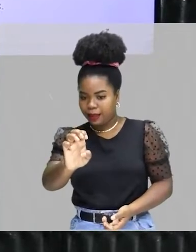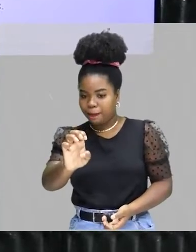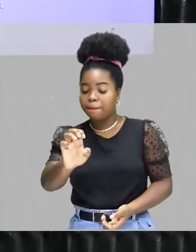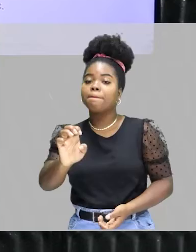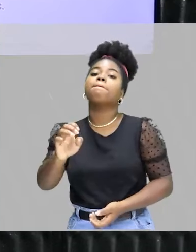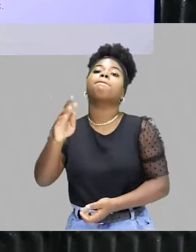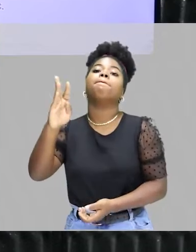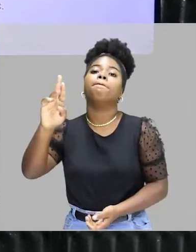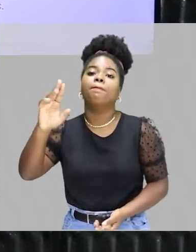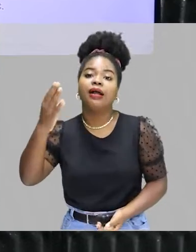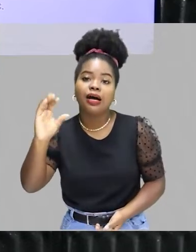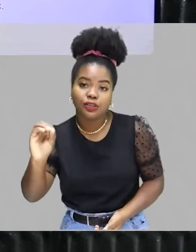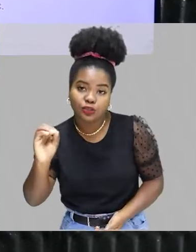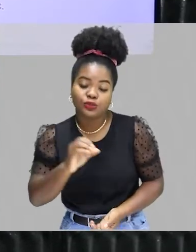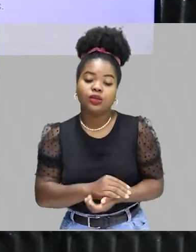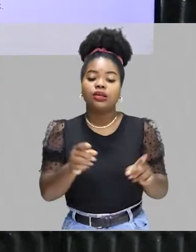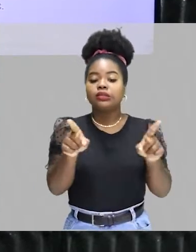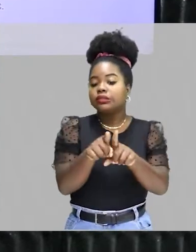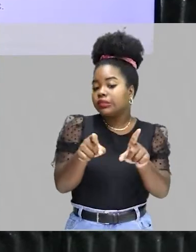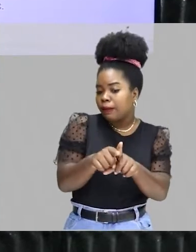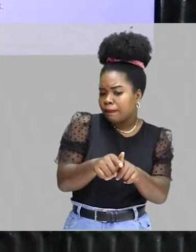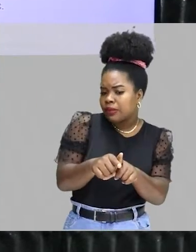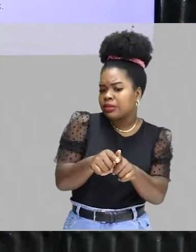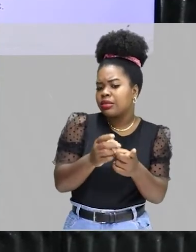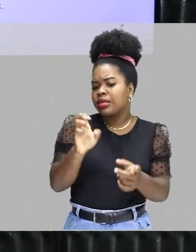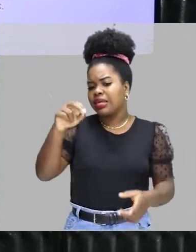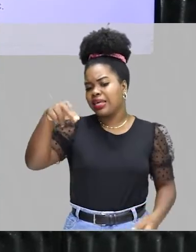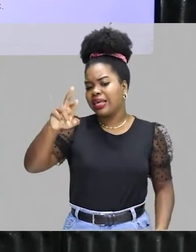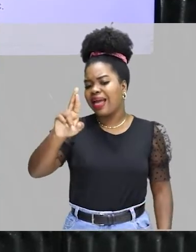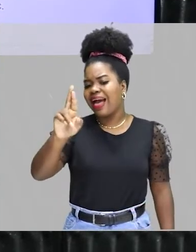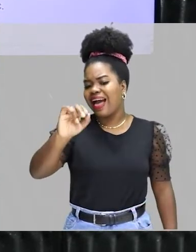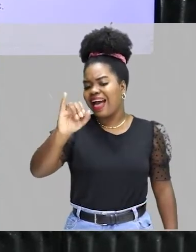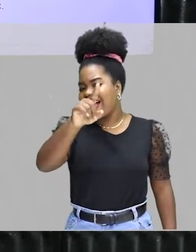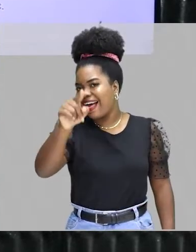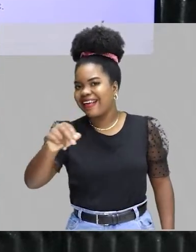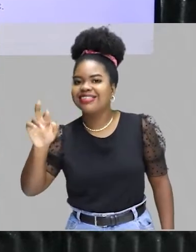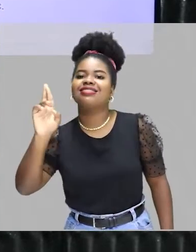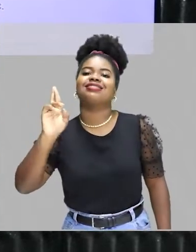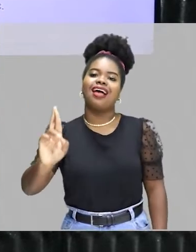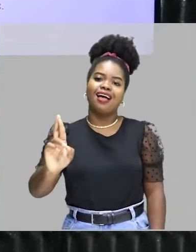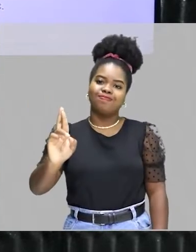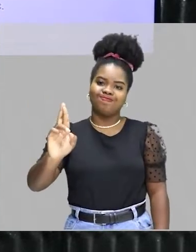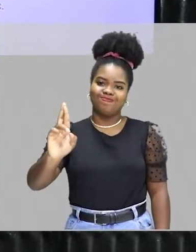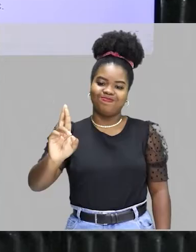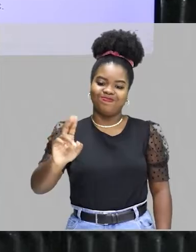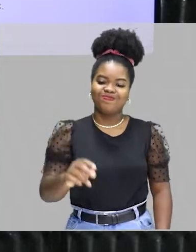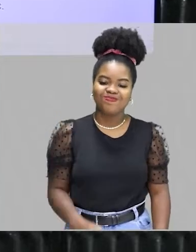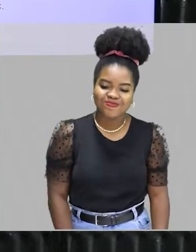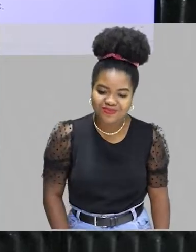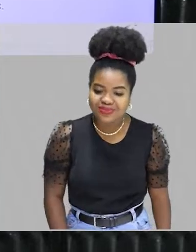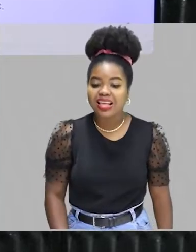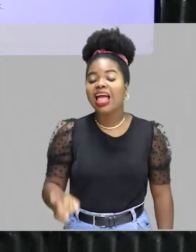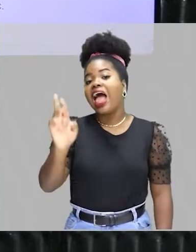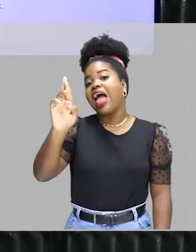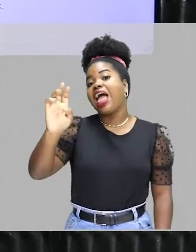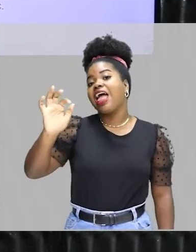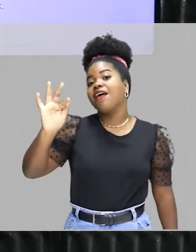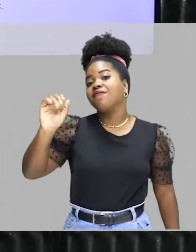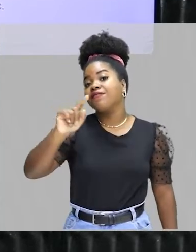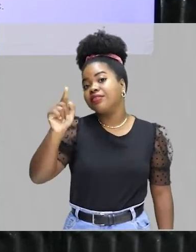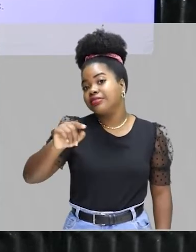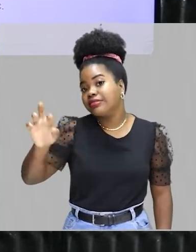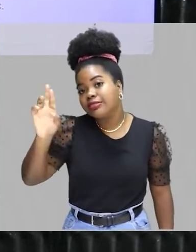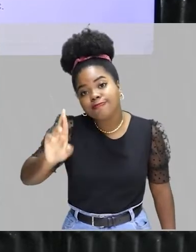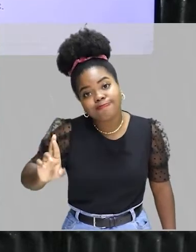do braço. Eu coloquei a palavra em antes de raizar. O ré antes de fazer,